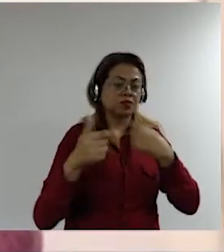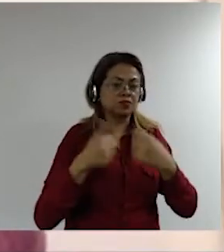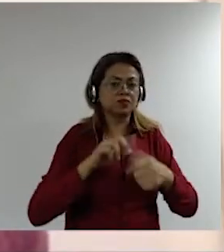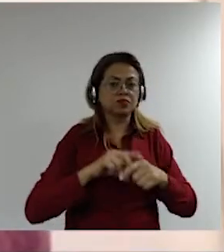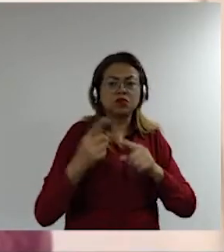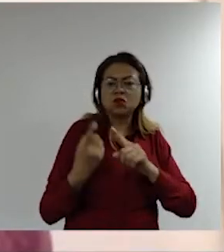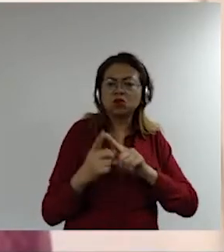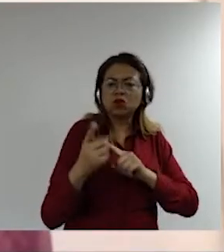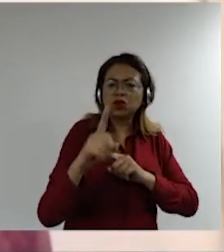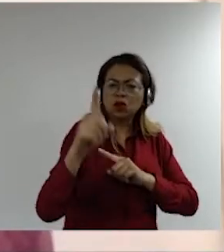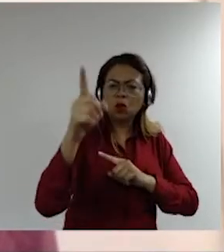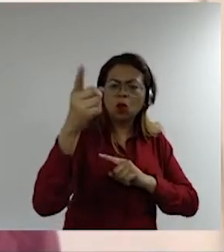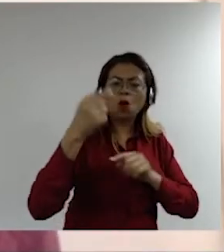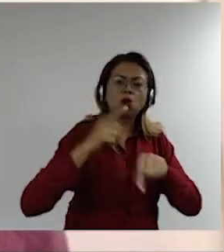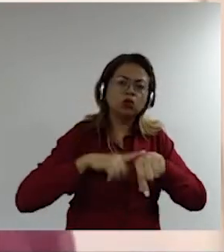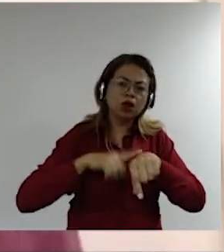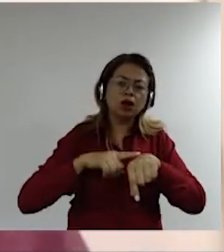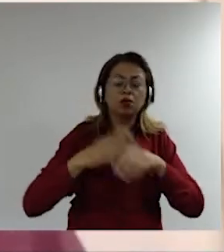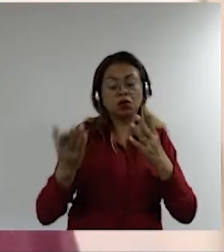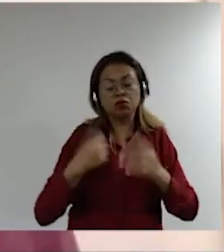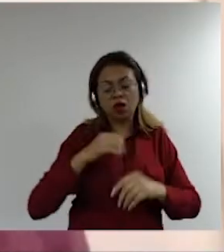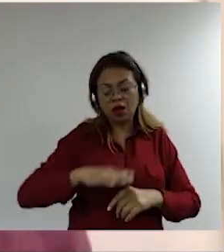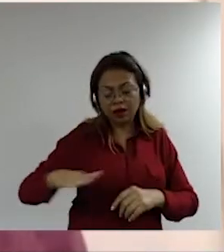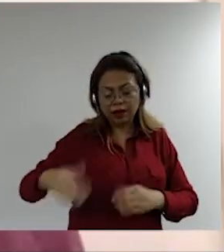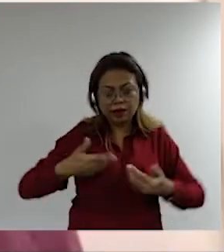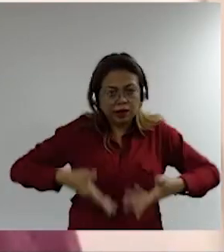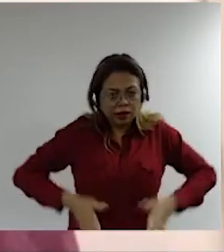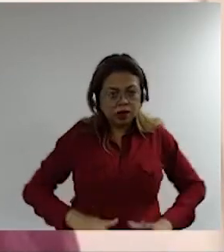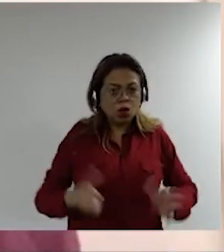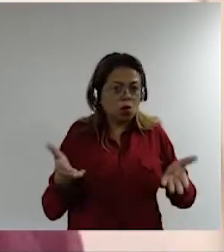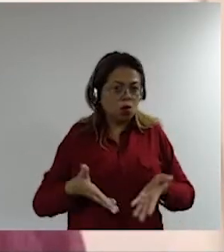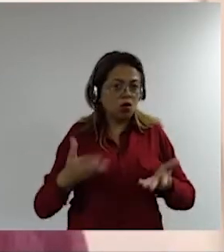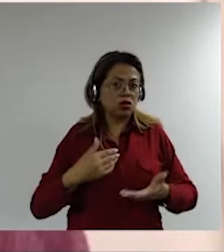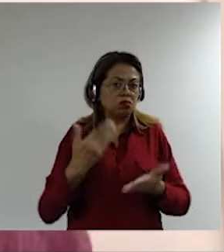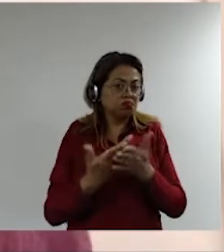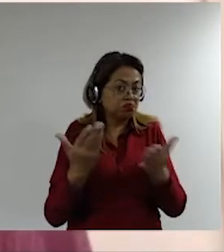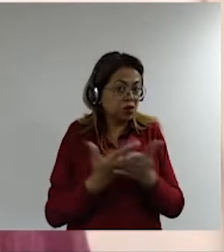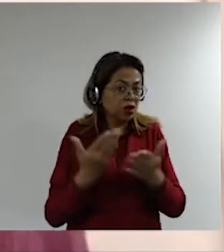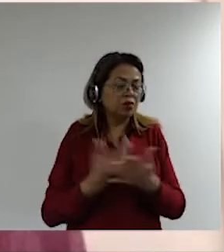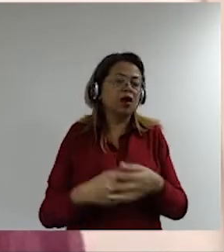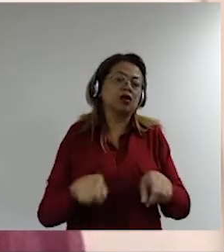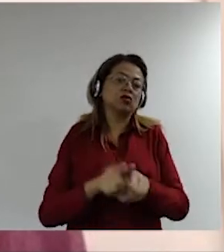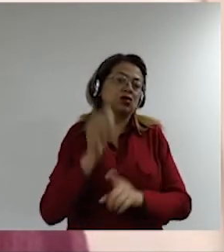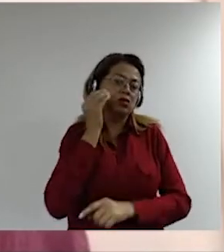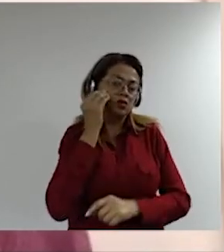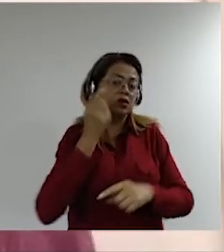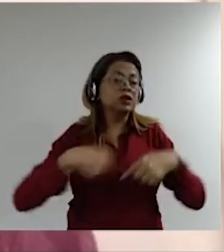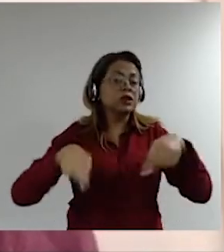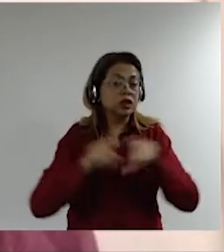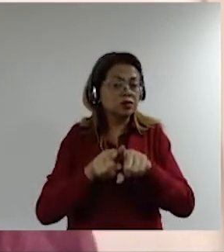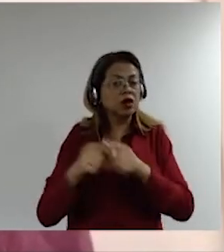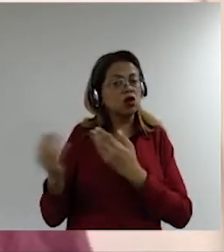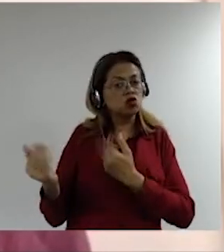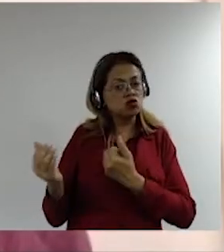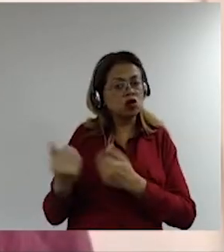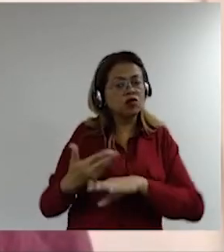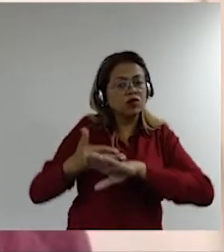crianças que estão nascendo hoje, sobretudo aquelas que não têm assistência adequada, e aqueles jovens que estão